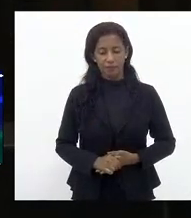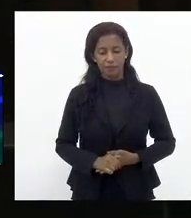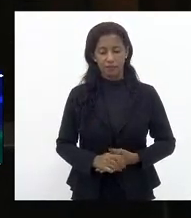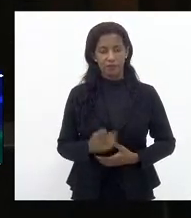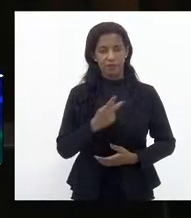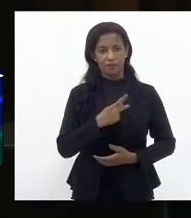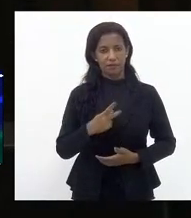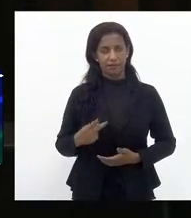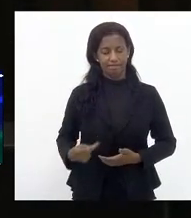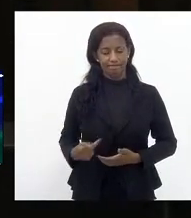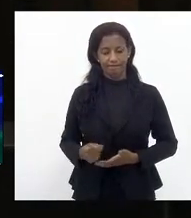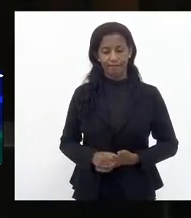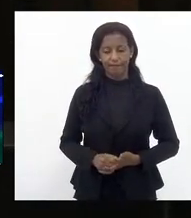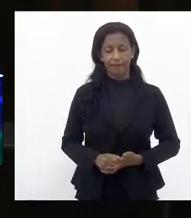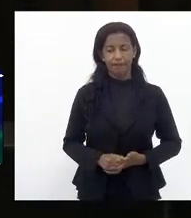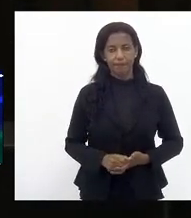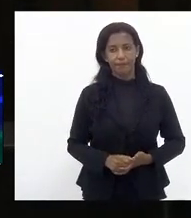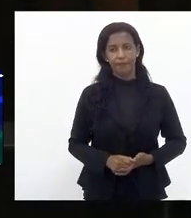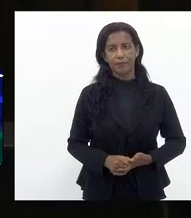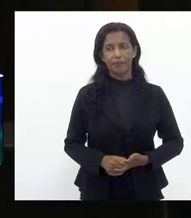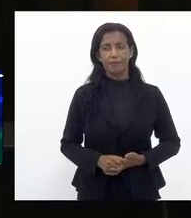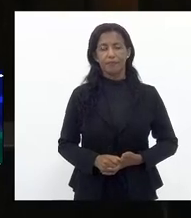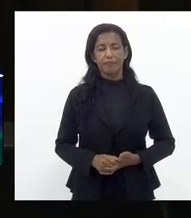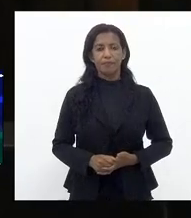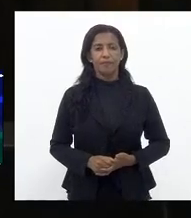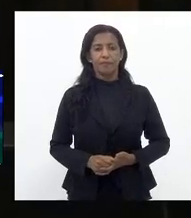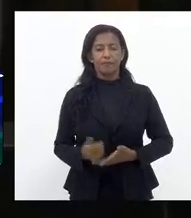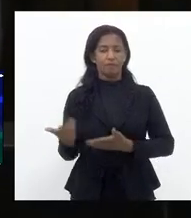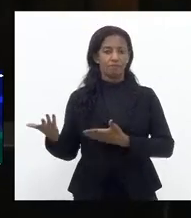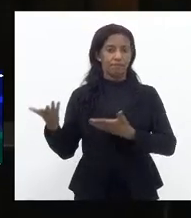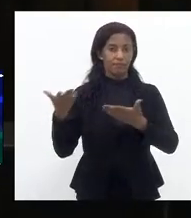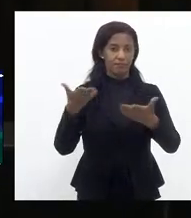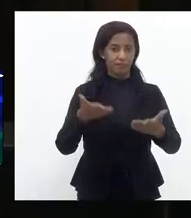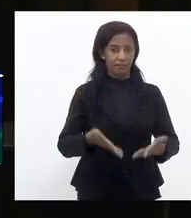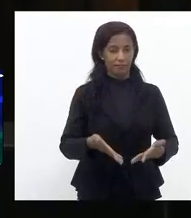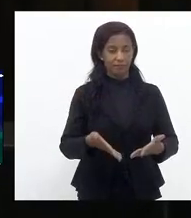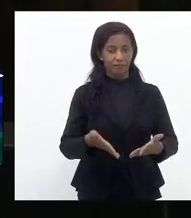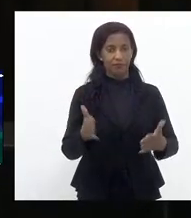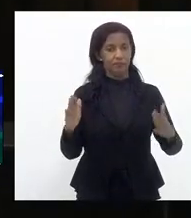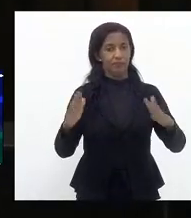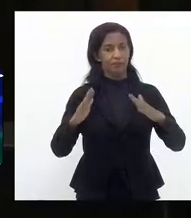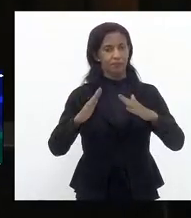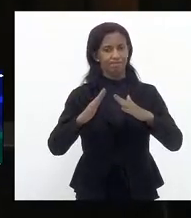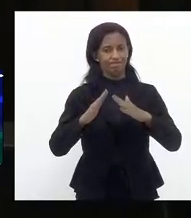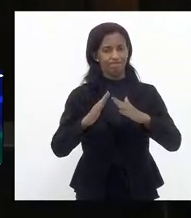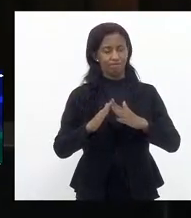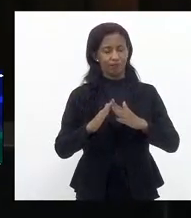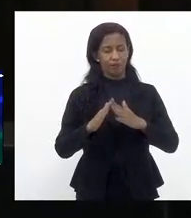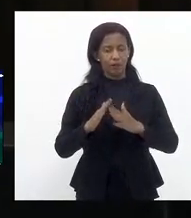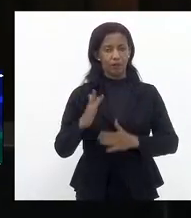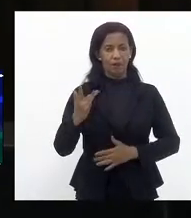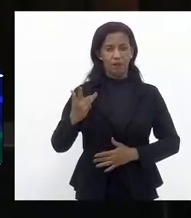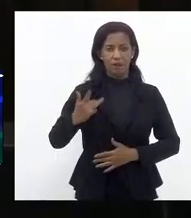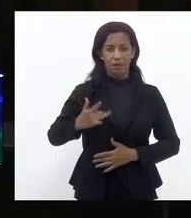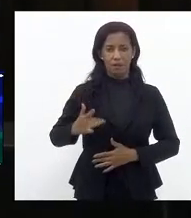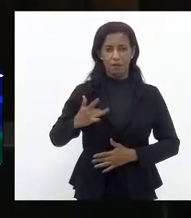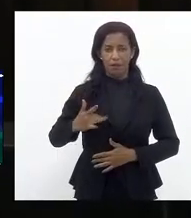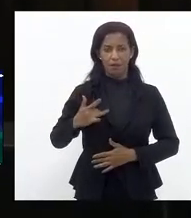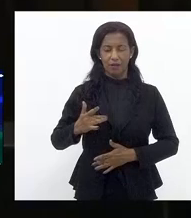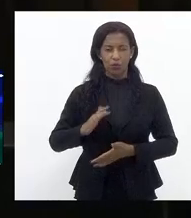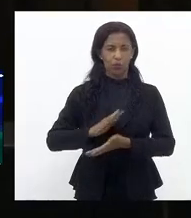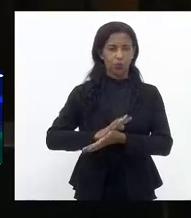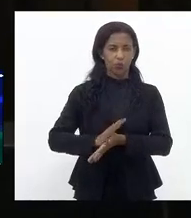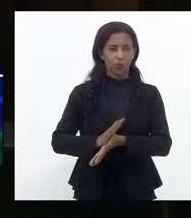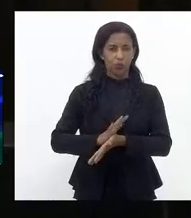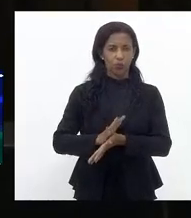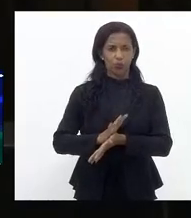Presidente, venho trazer a essa casa um fato lamentável e covarde